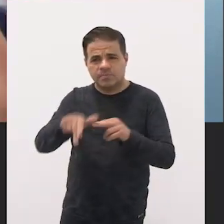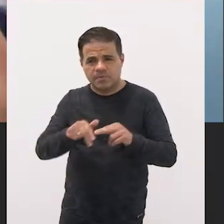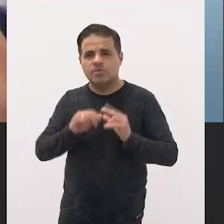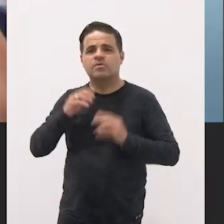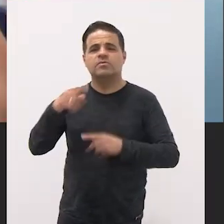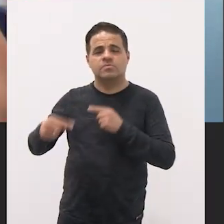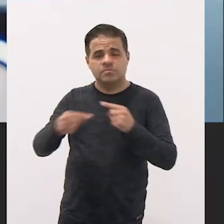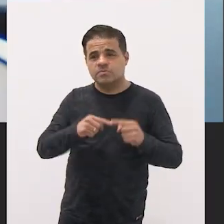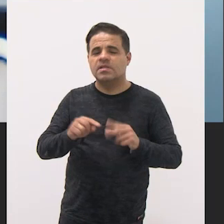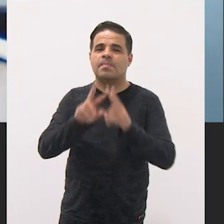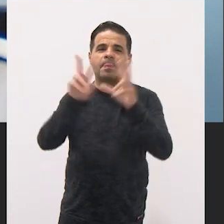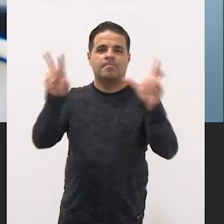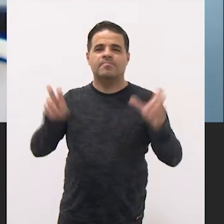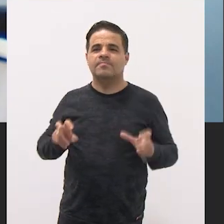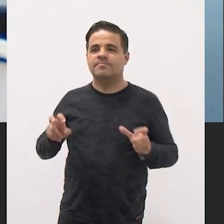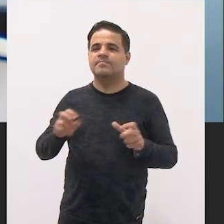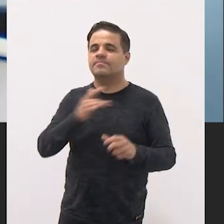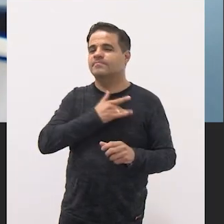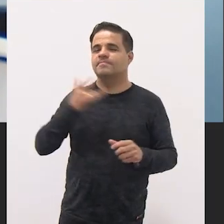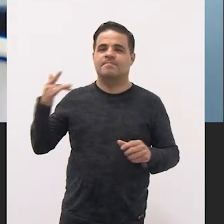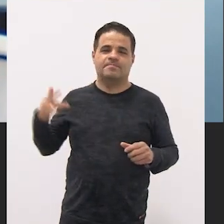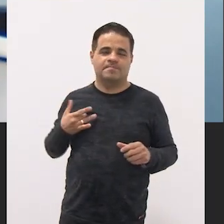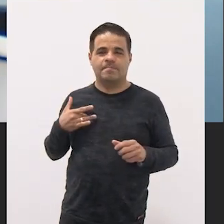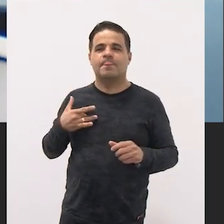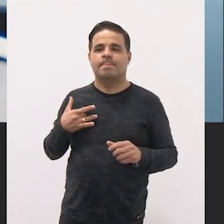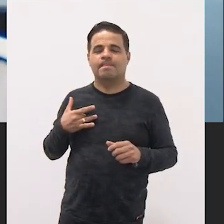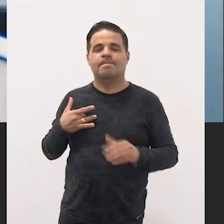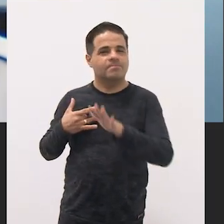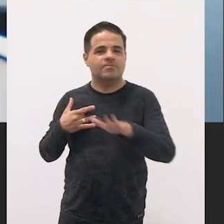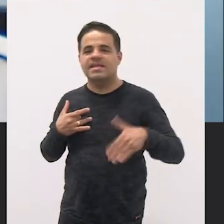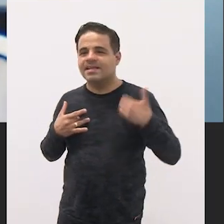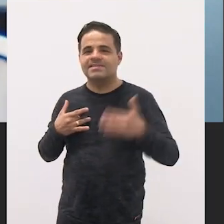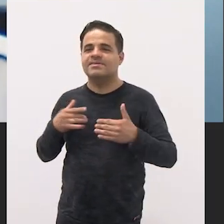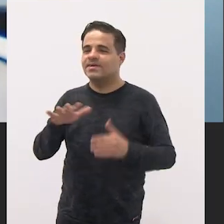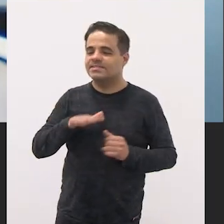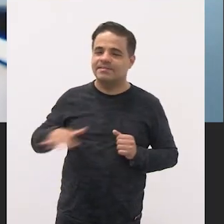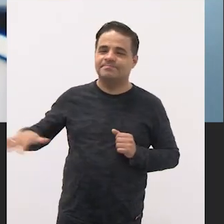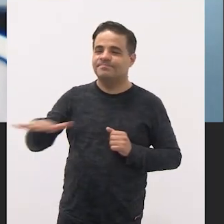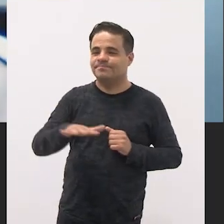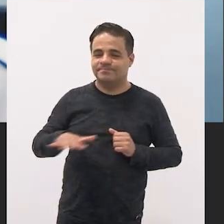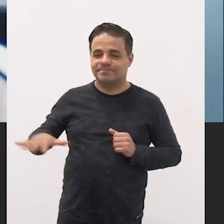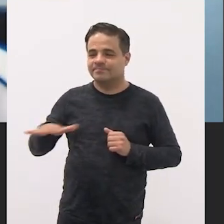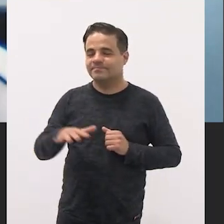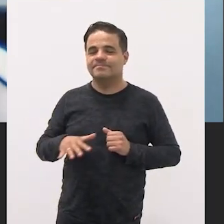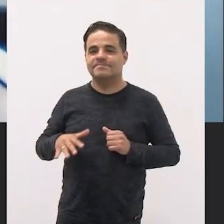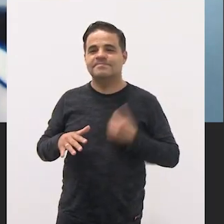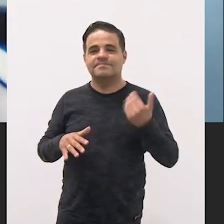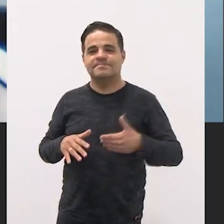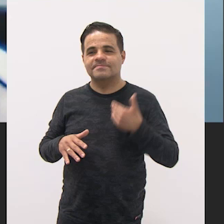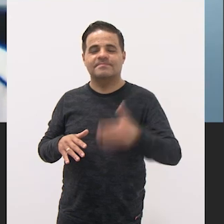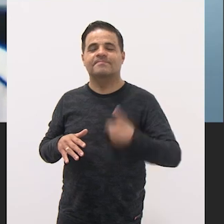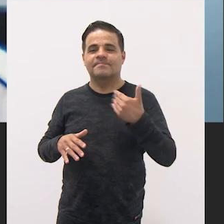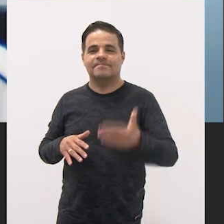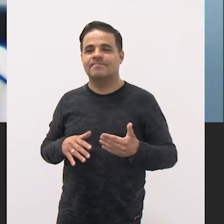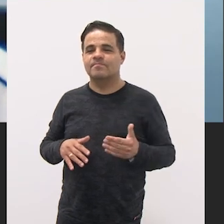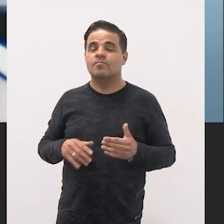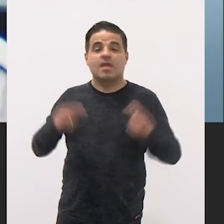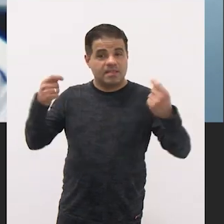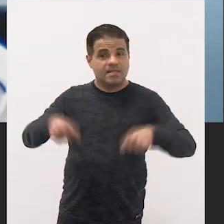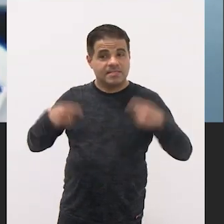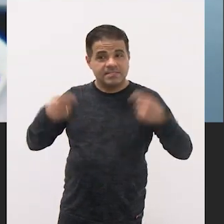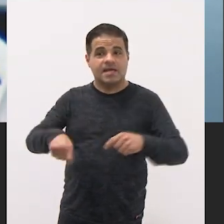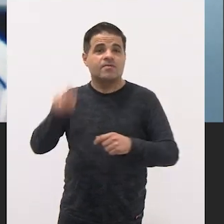a questão da saúde. Então, esse olhar, então, é necessário que a